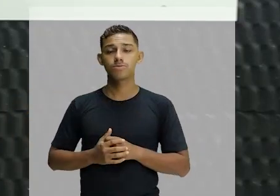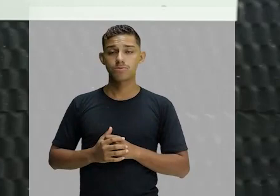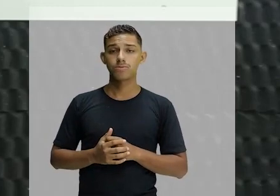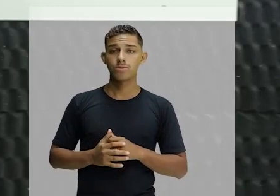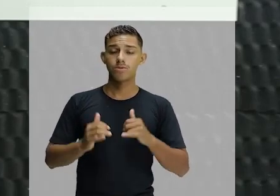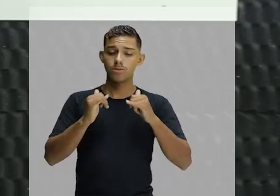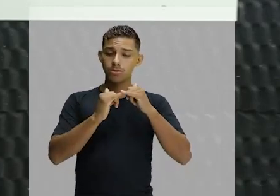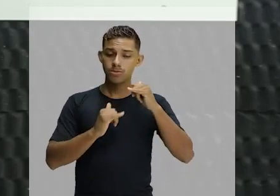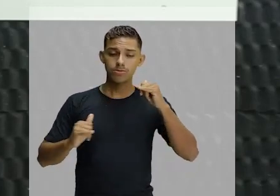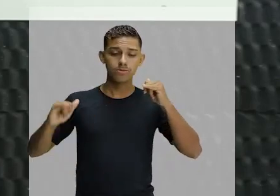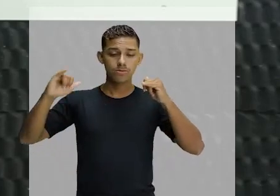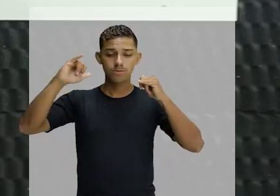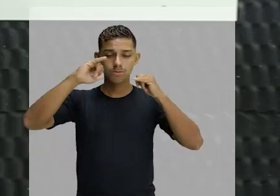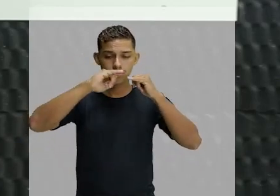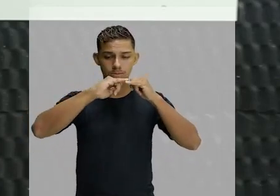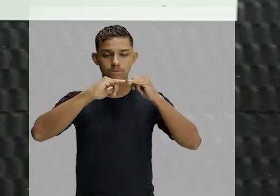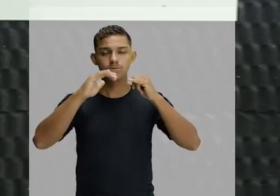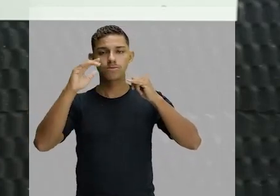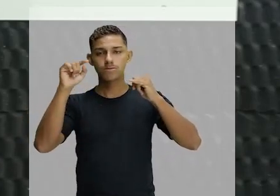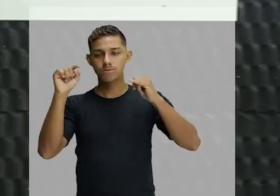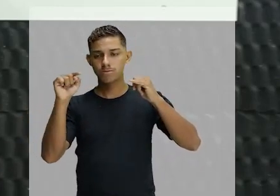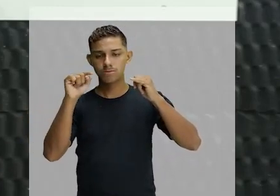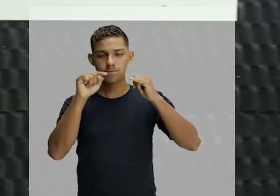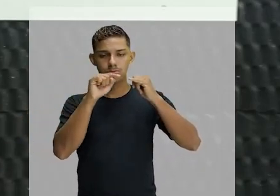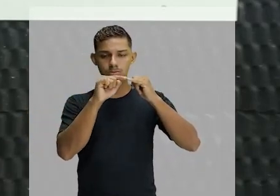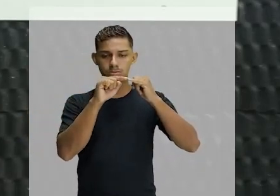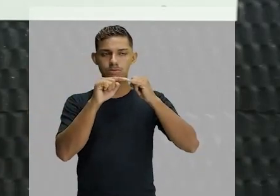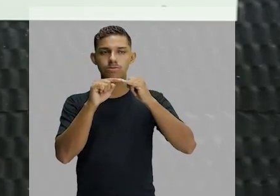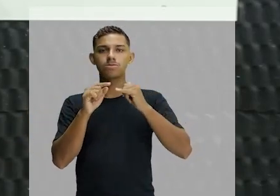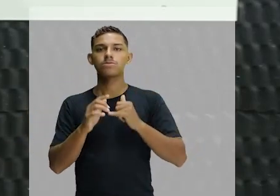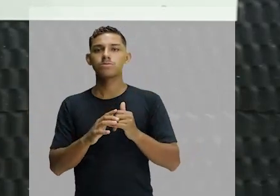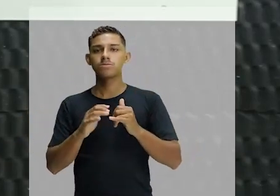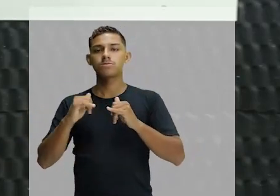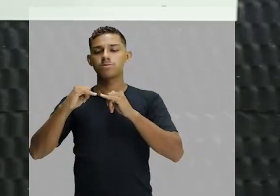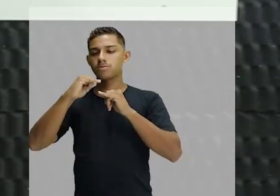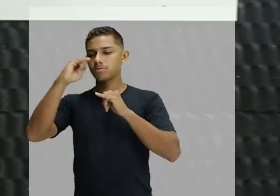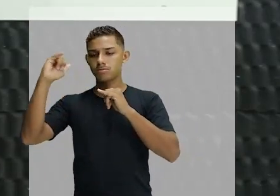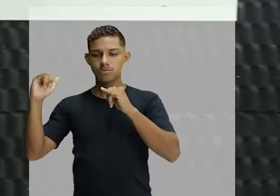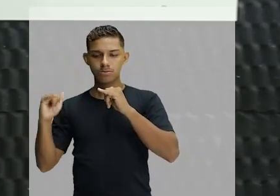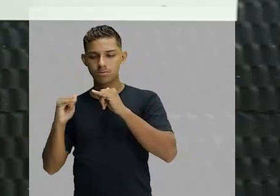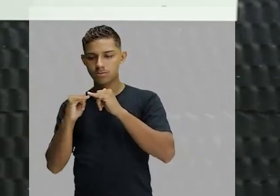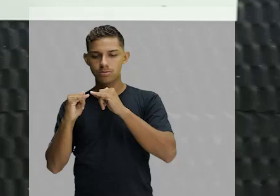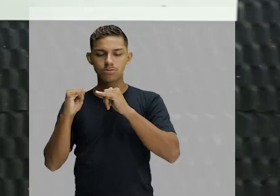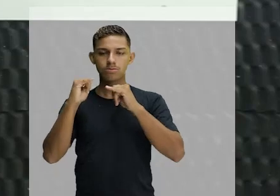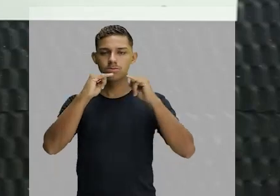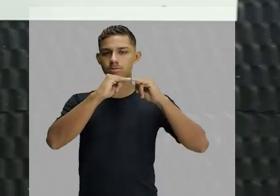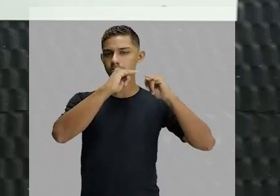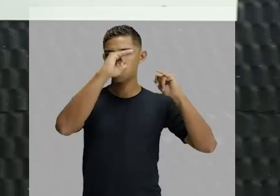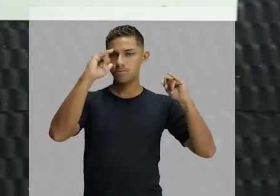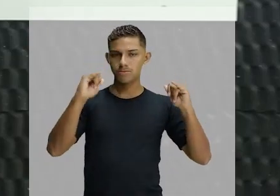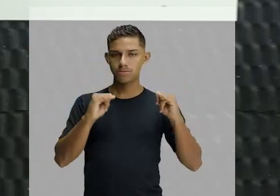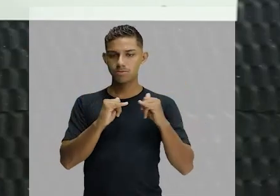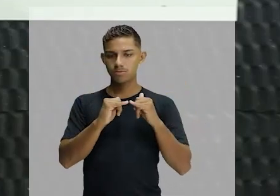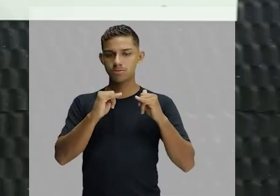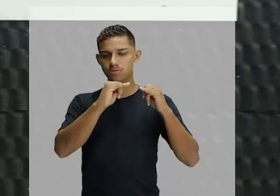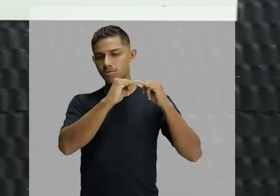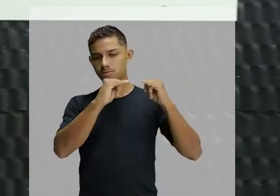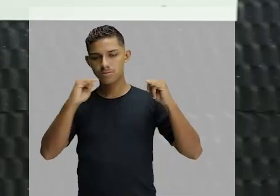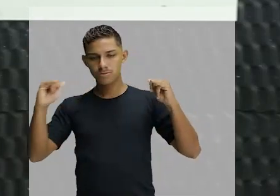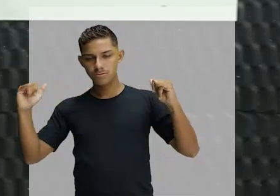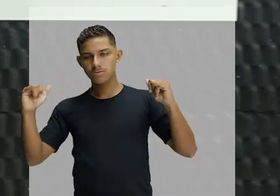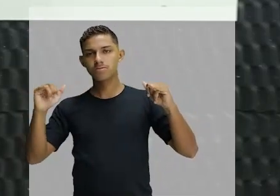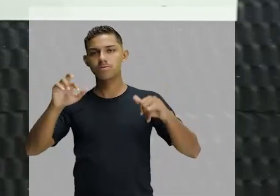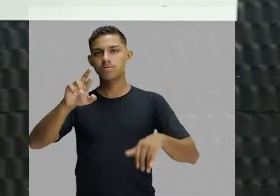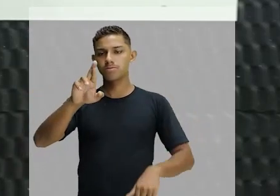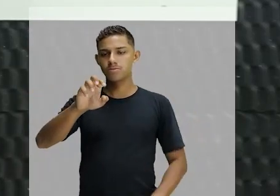posição entre circunferência e ponto, posição entre circunferência e reta, posição entre circunferência. Então já